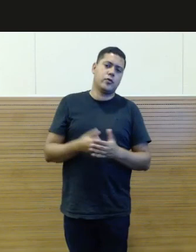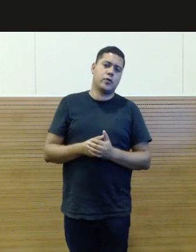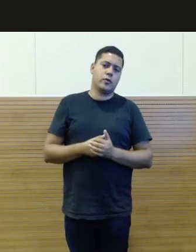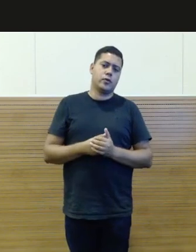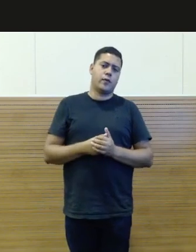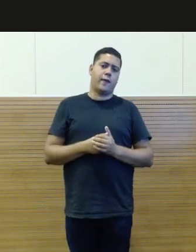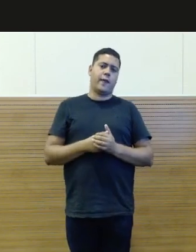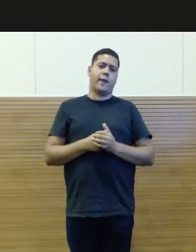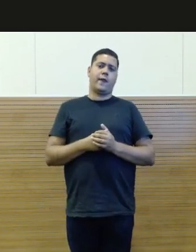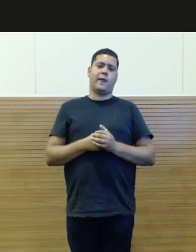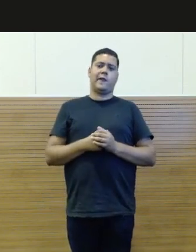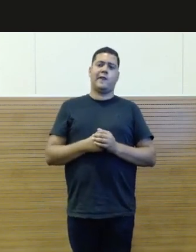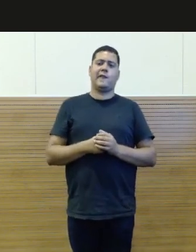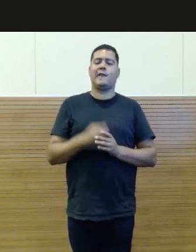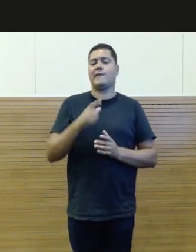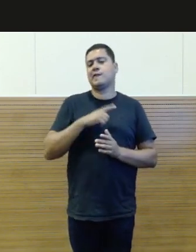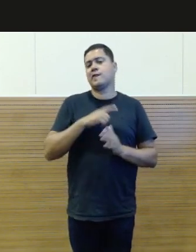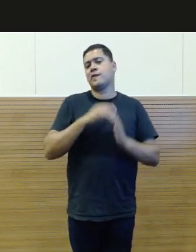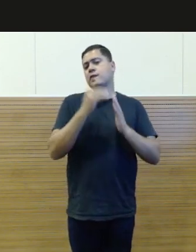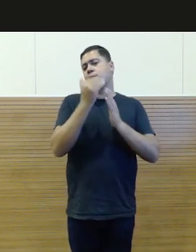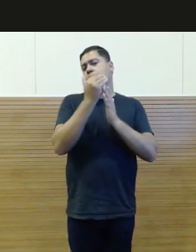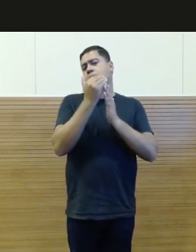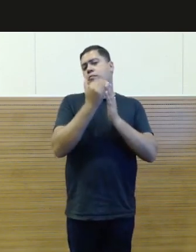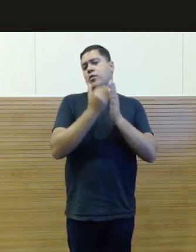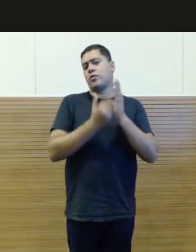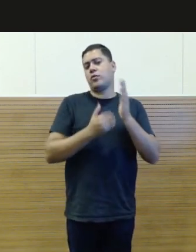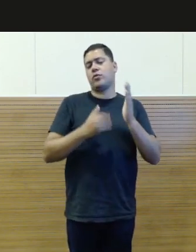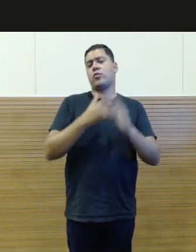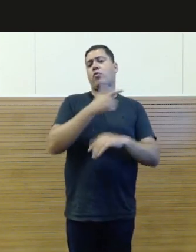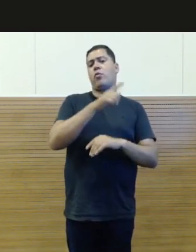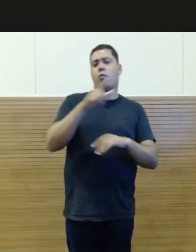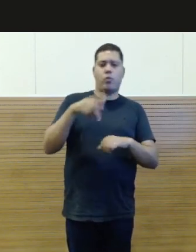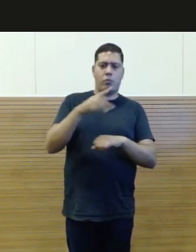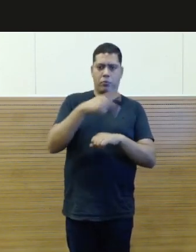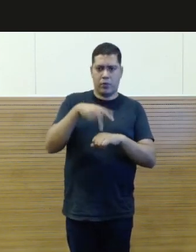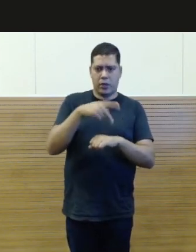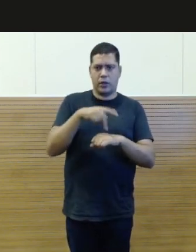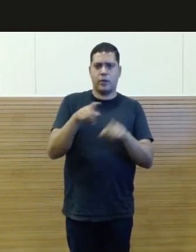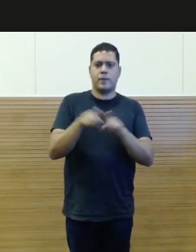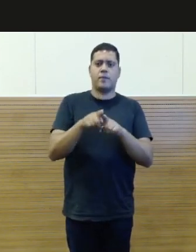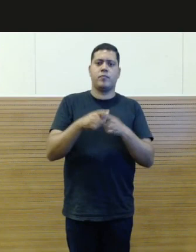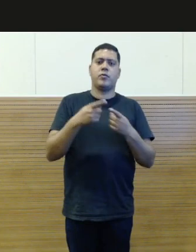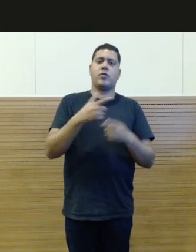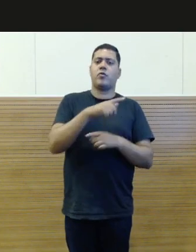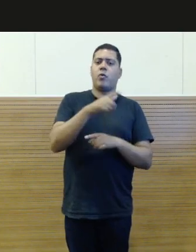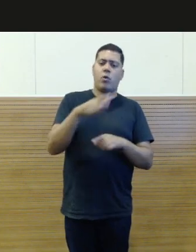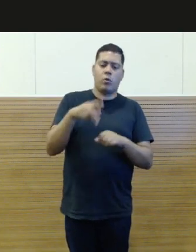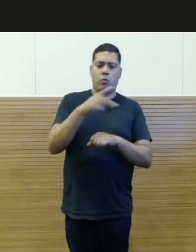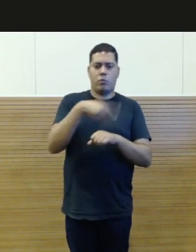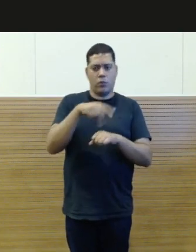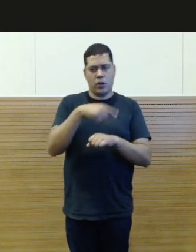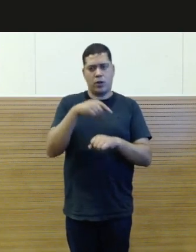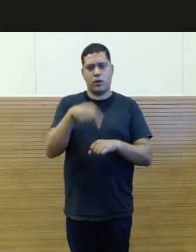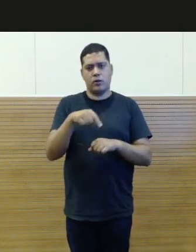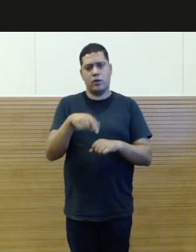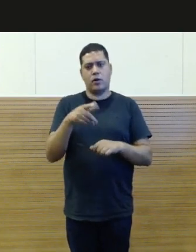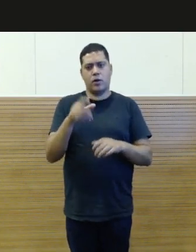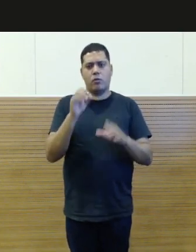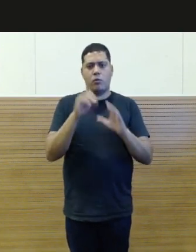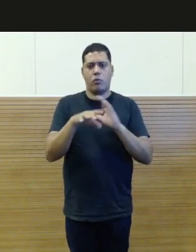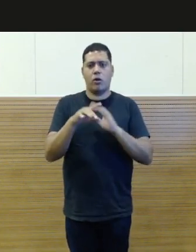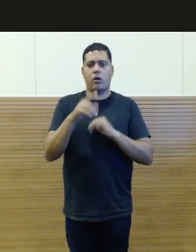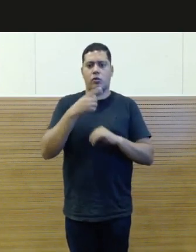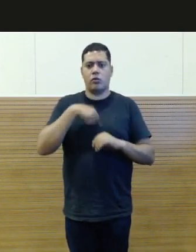de produtos ultraprocessados vem reduzindo em vários países, inclusive vários países aqui nessa publicação da